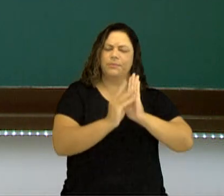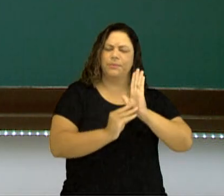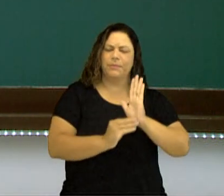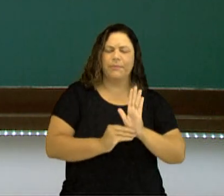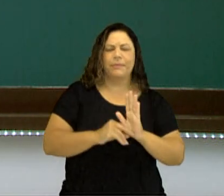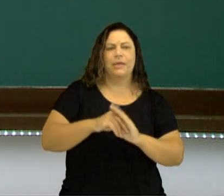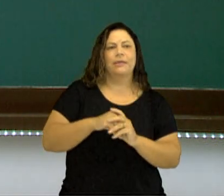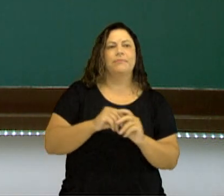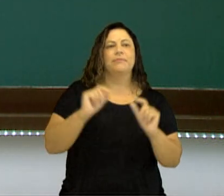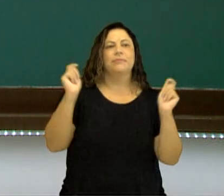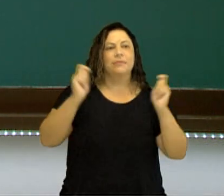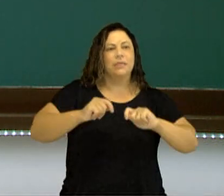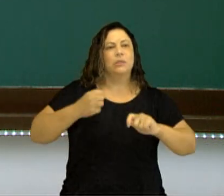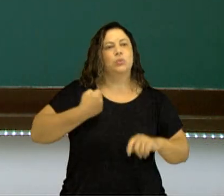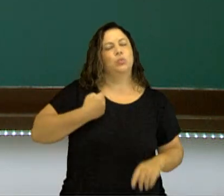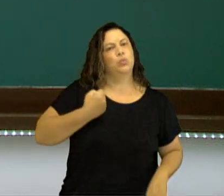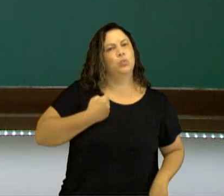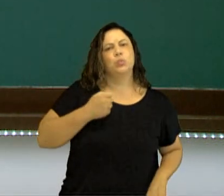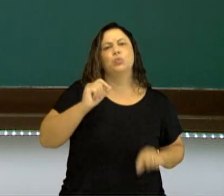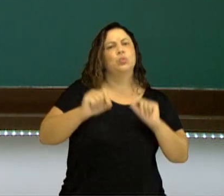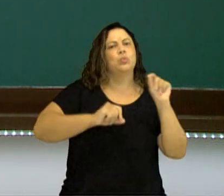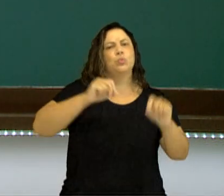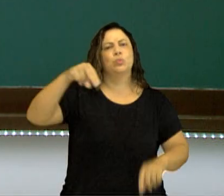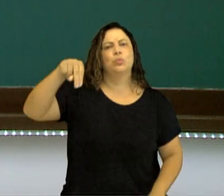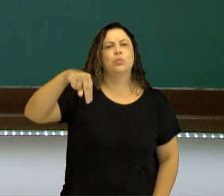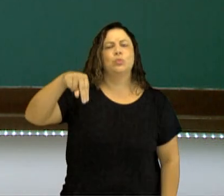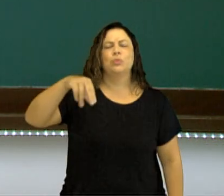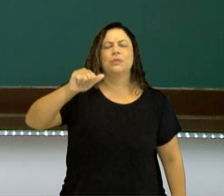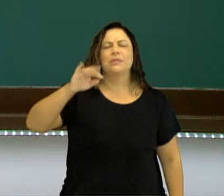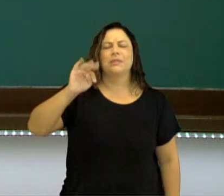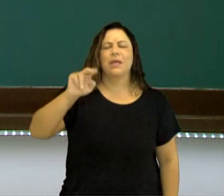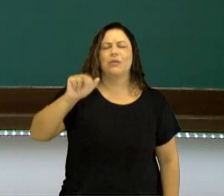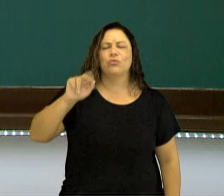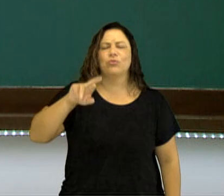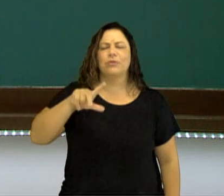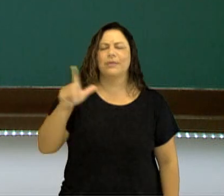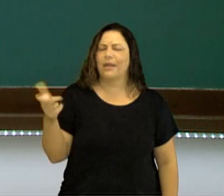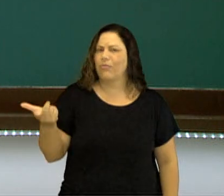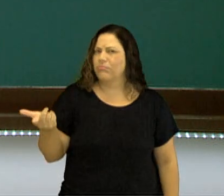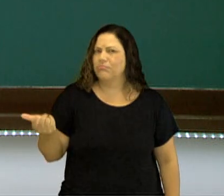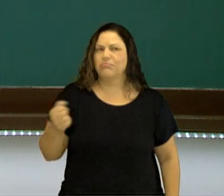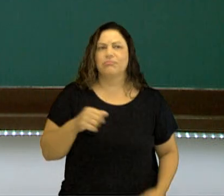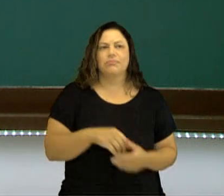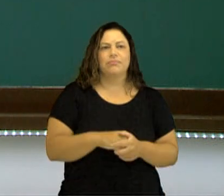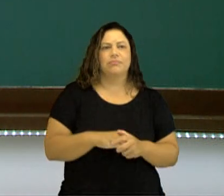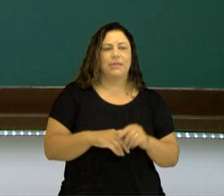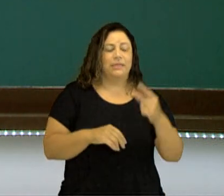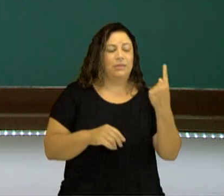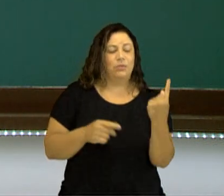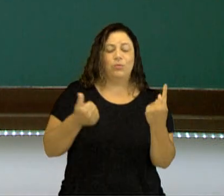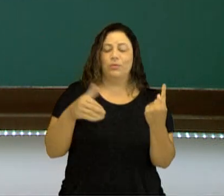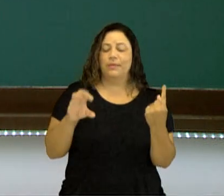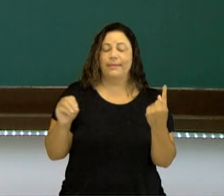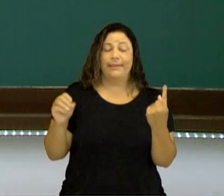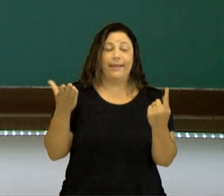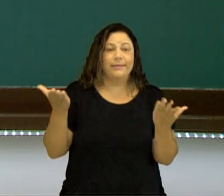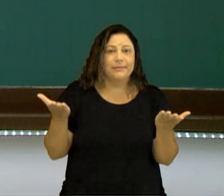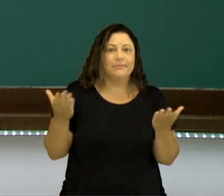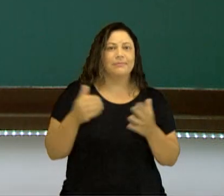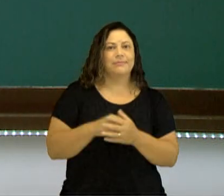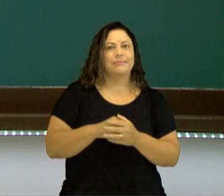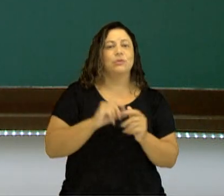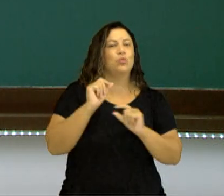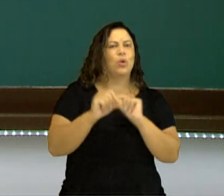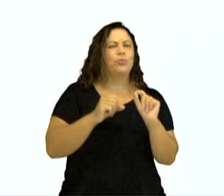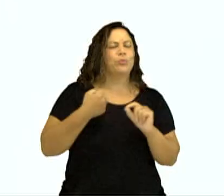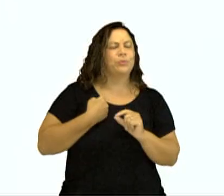naturais entre 1 e 10. Quais são os números naturais entre 1 e 10? Entra número negativo? Entra número com vírgula?